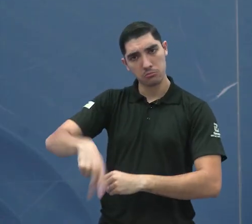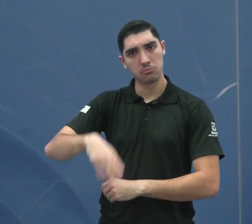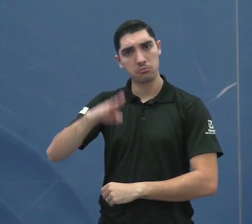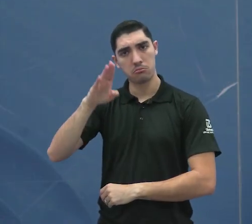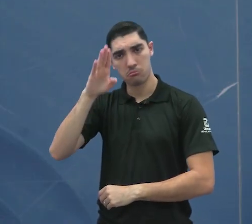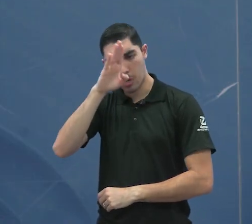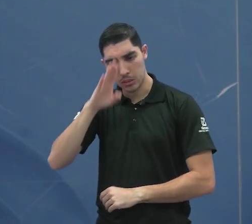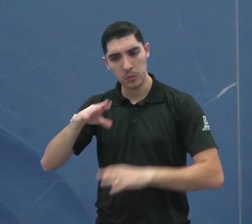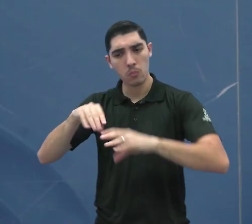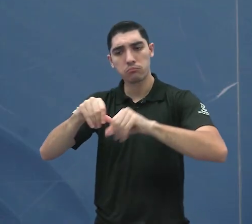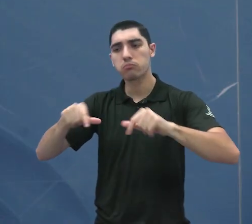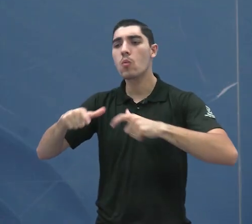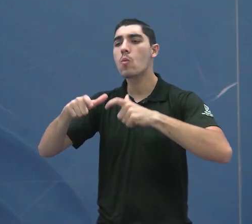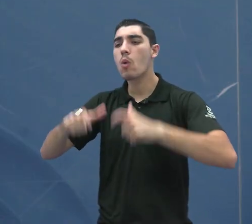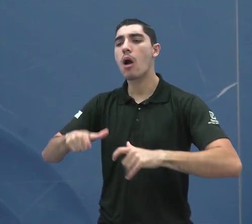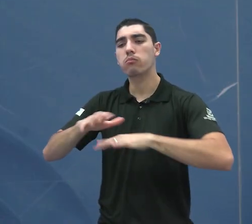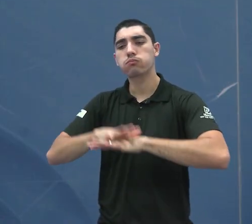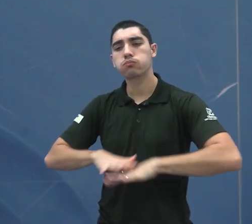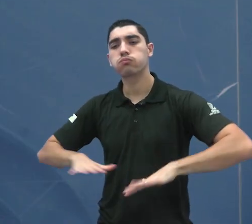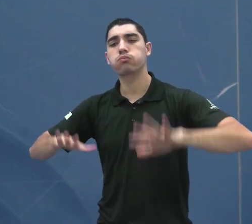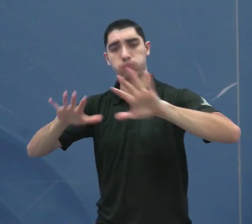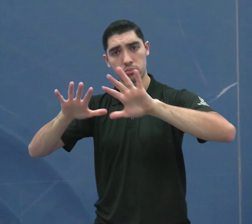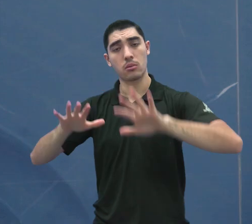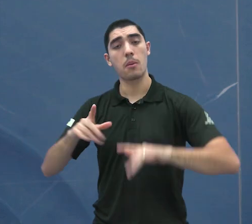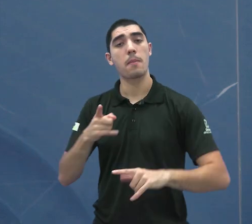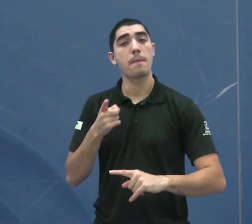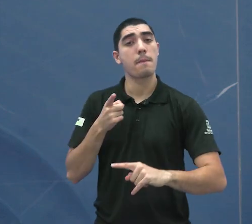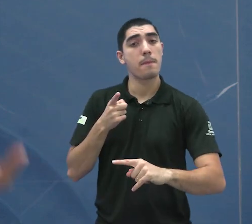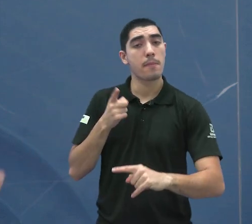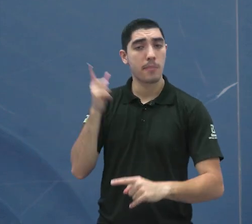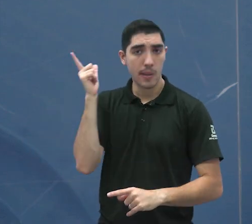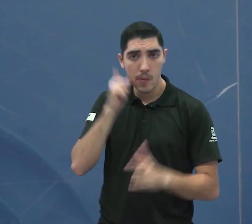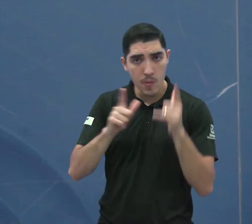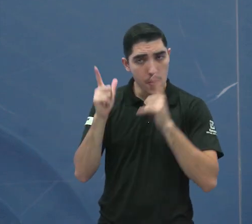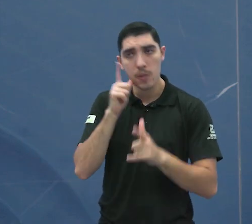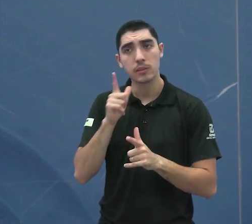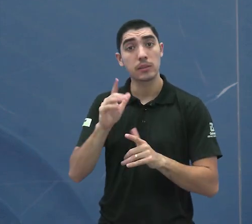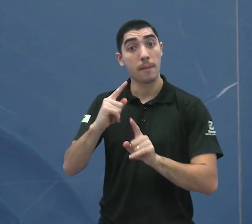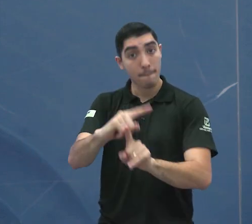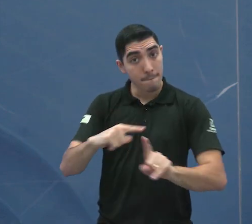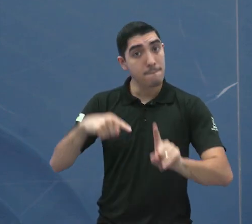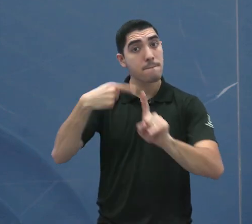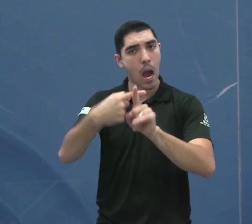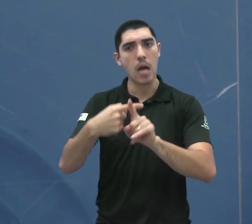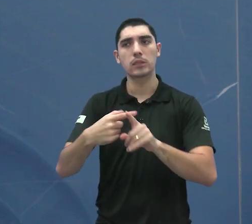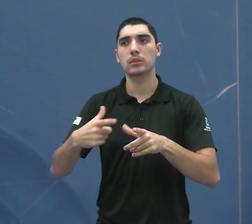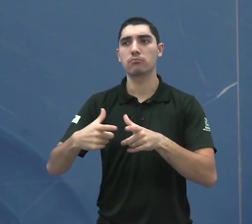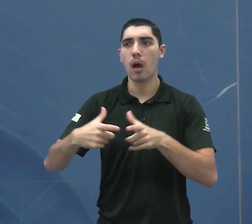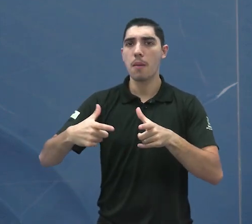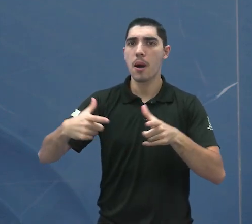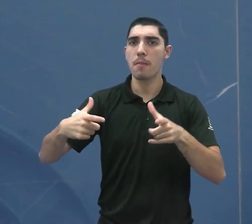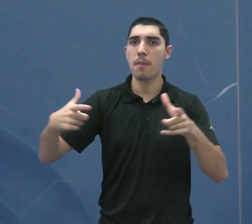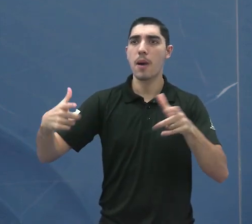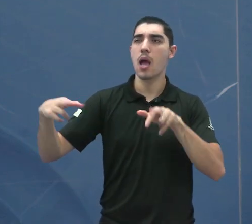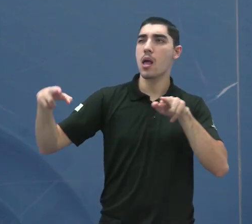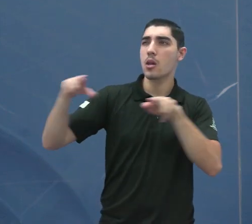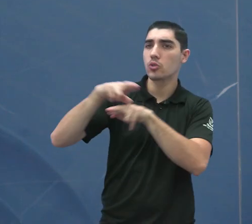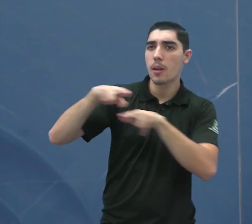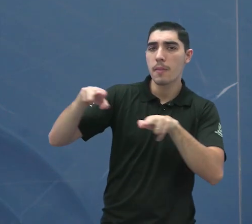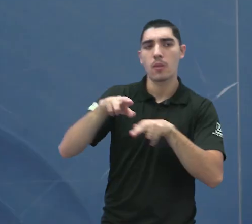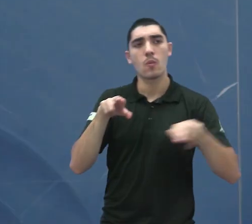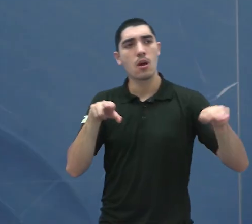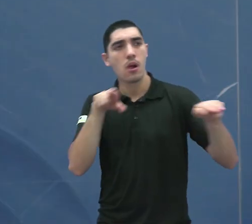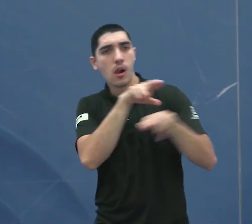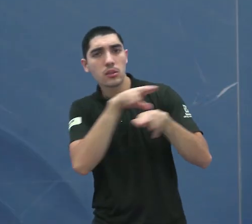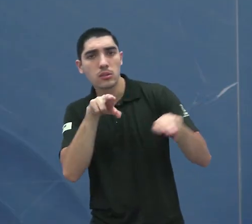não é? Podendo ampliar, cada vez mais as suas relações comerciais,